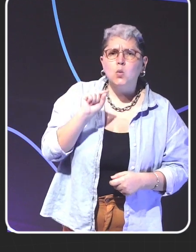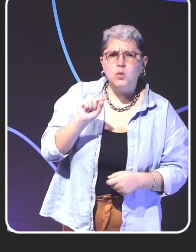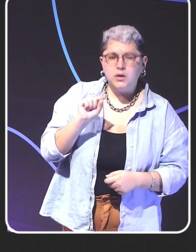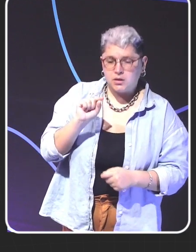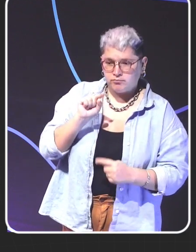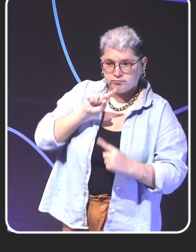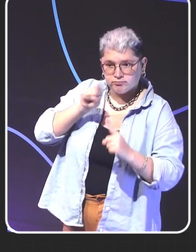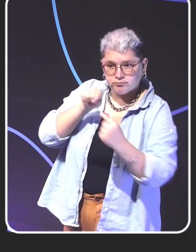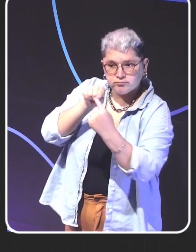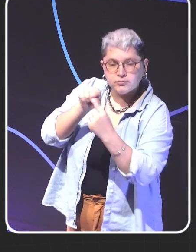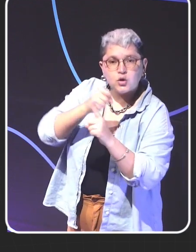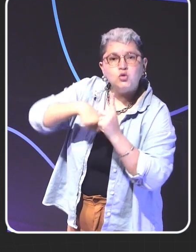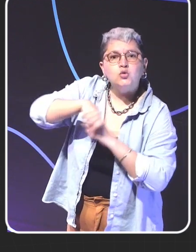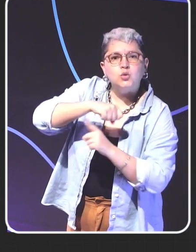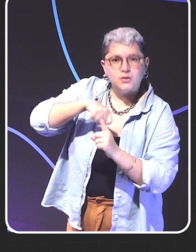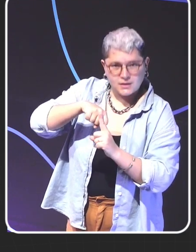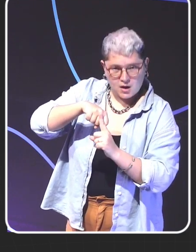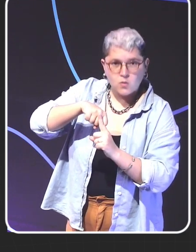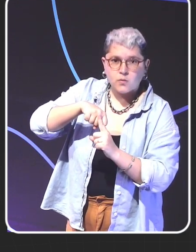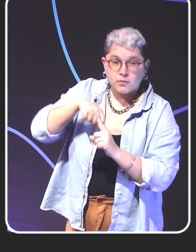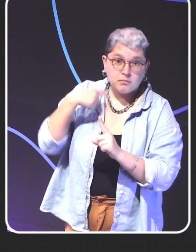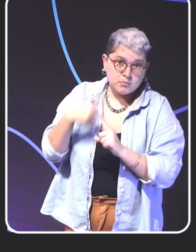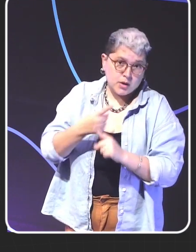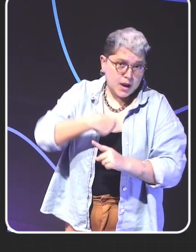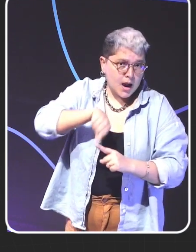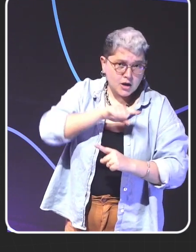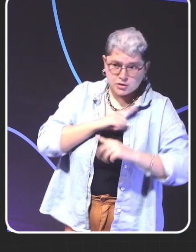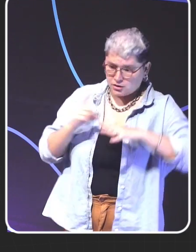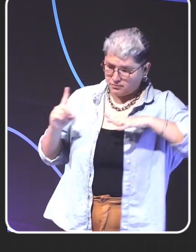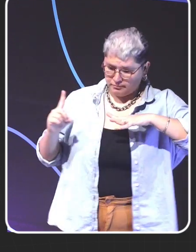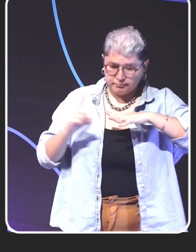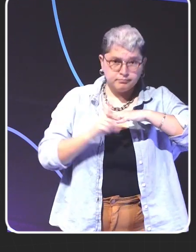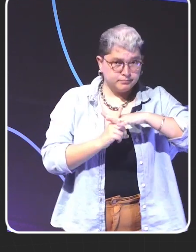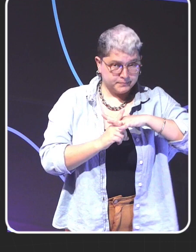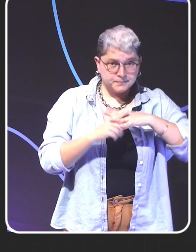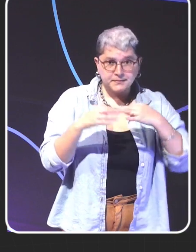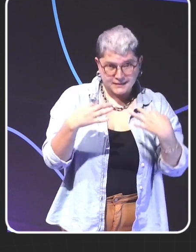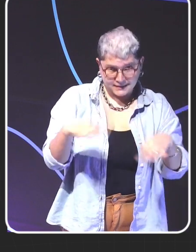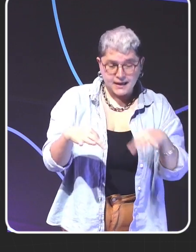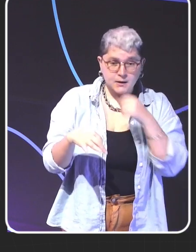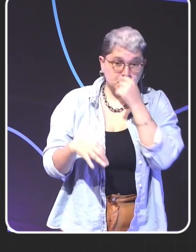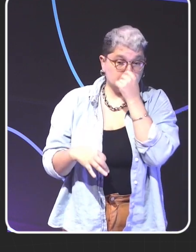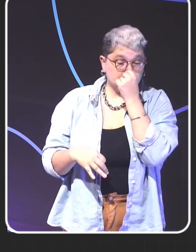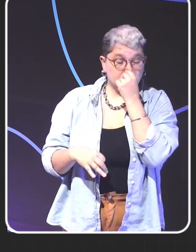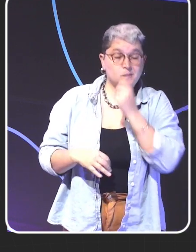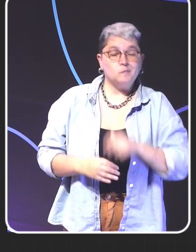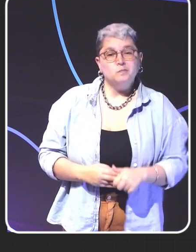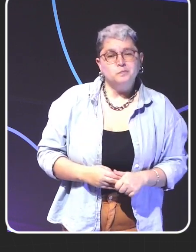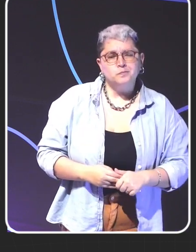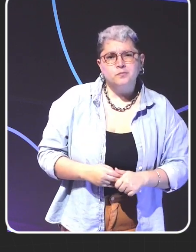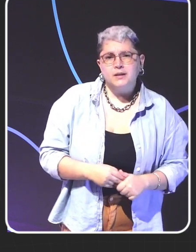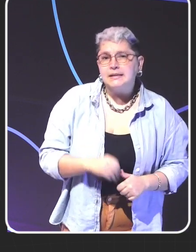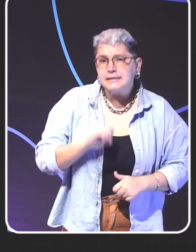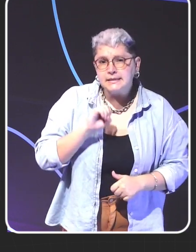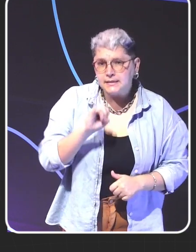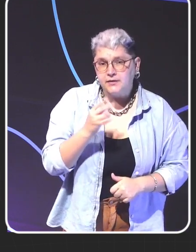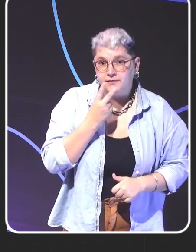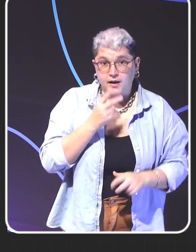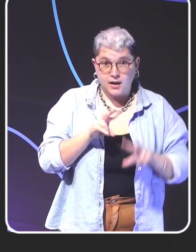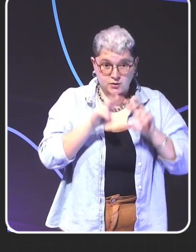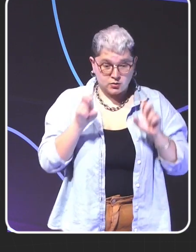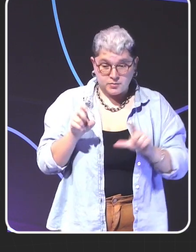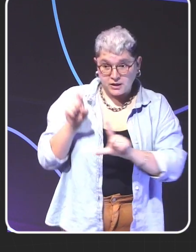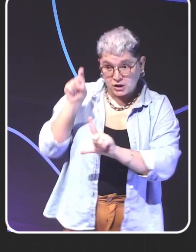Afinal de contas, a gente está inserido nesse meio, nessa conexão. E quando a gente entende sobre